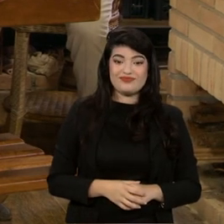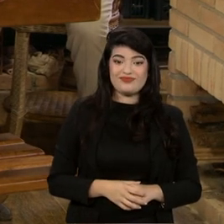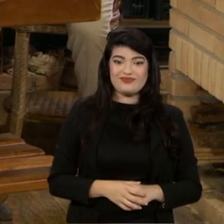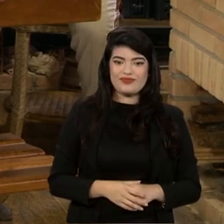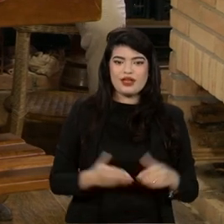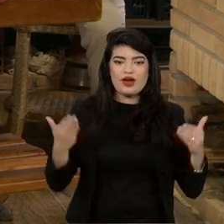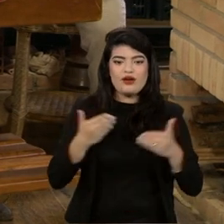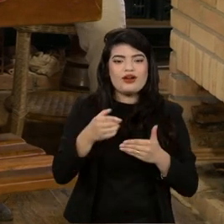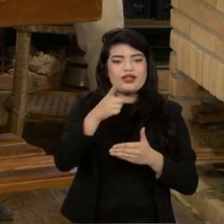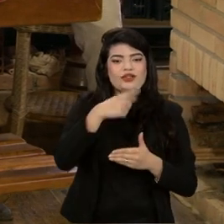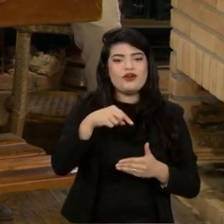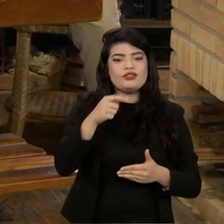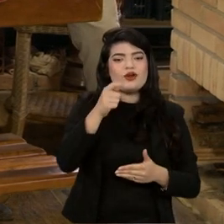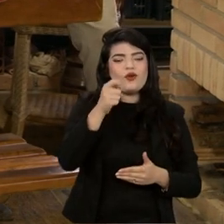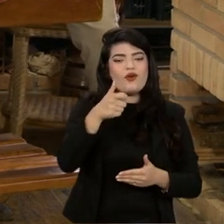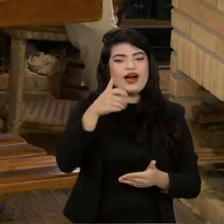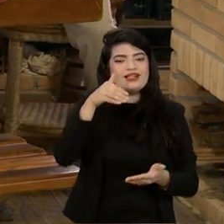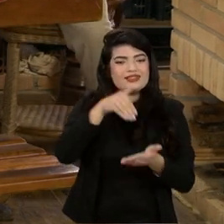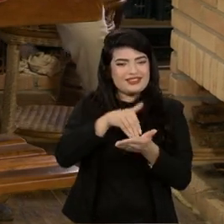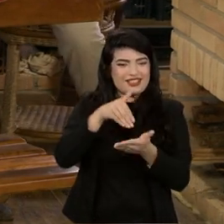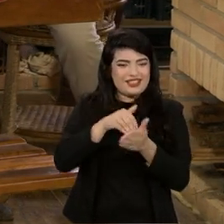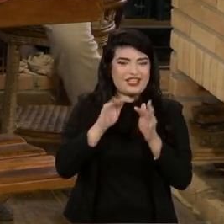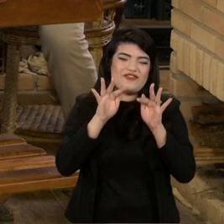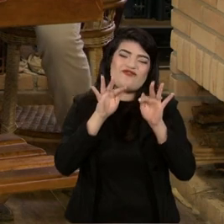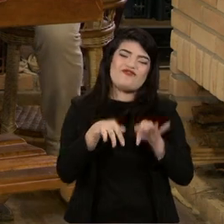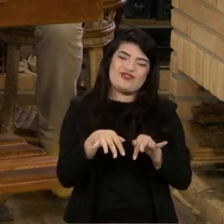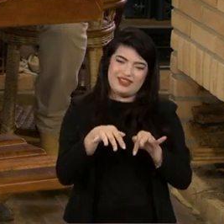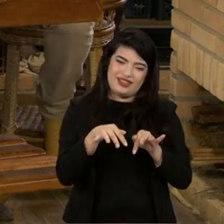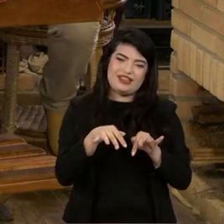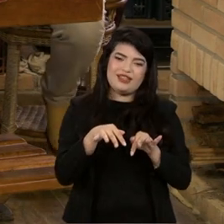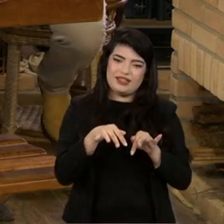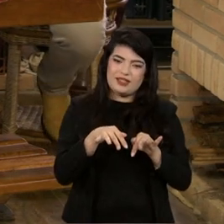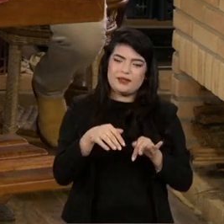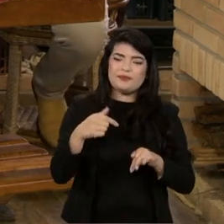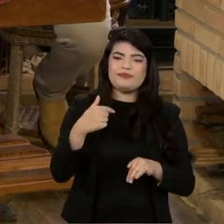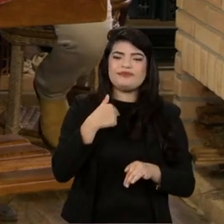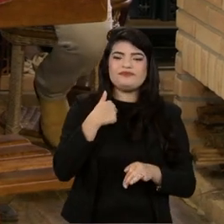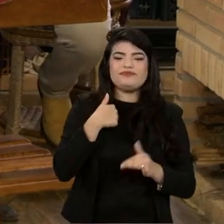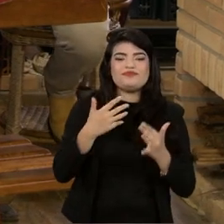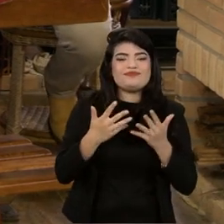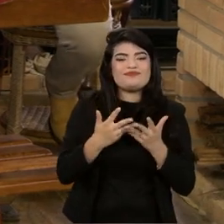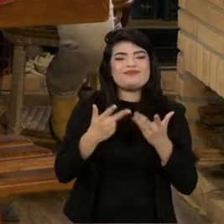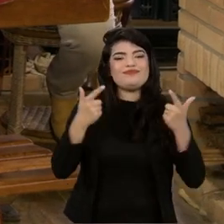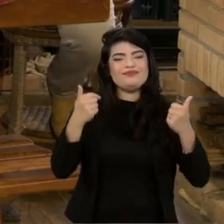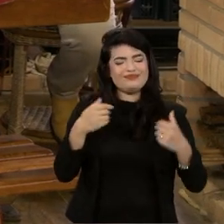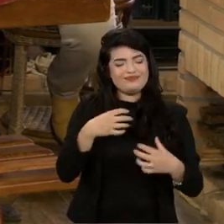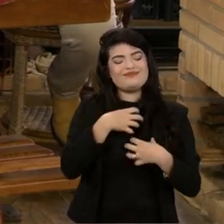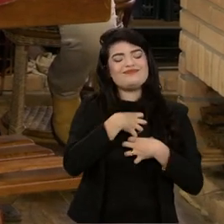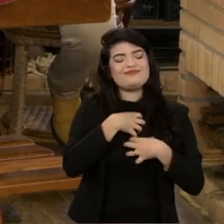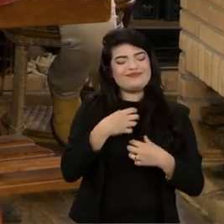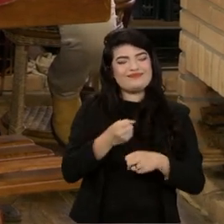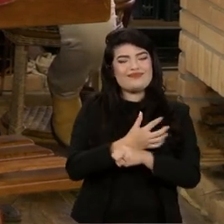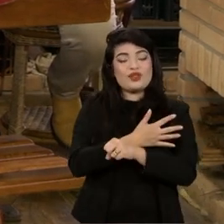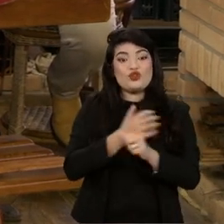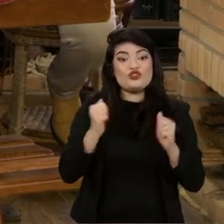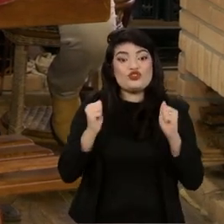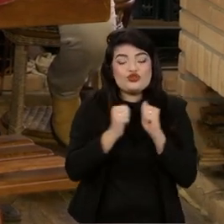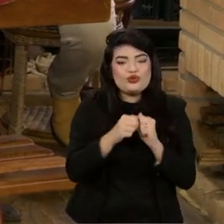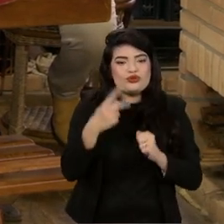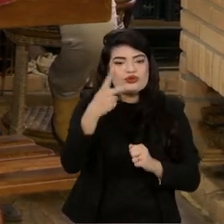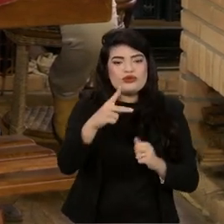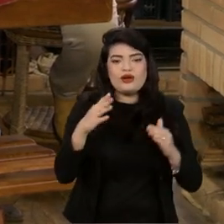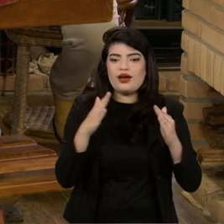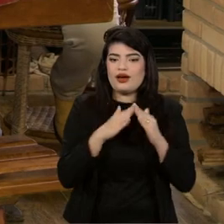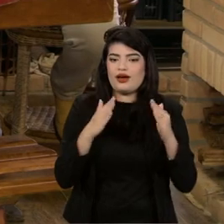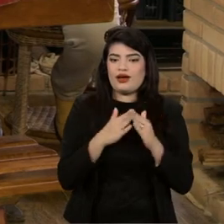nós estamos chegando já no finalmente do programa. Nossa, eu tô maravilhado de estar gravando aqui nessa